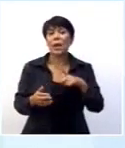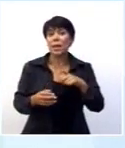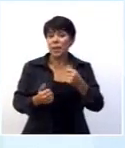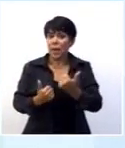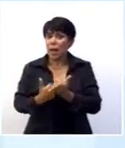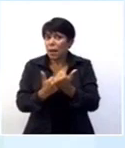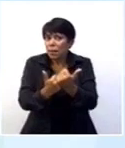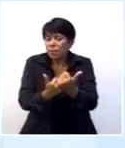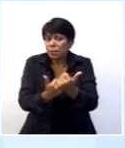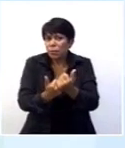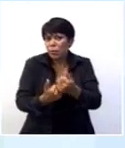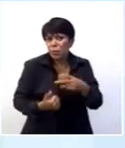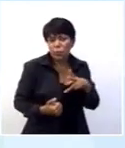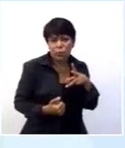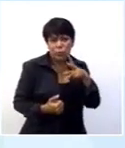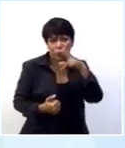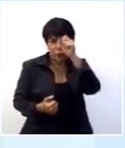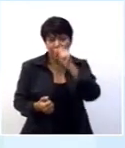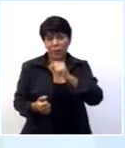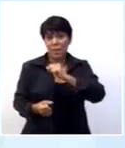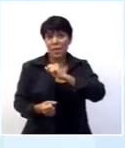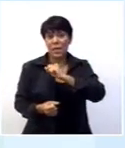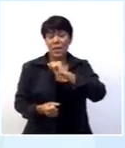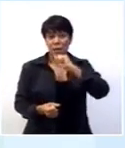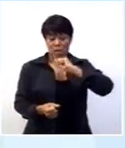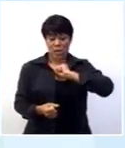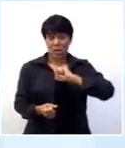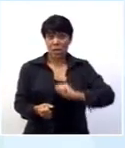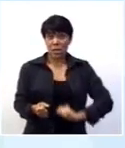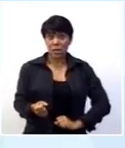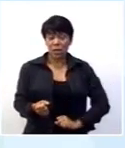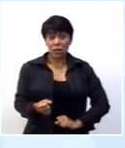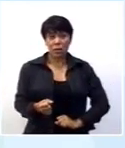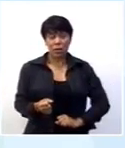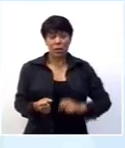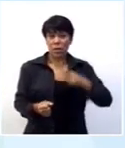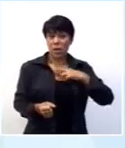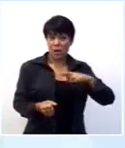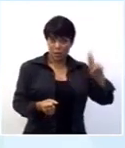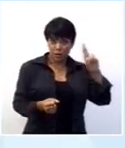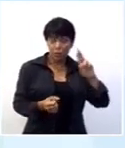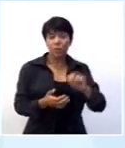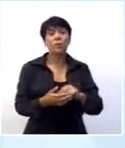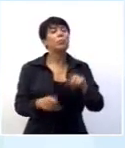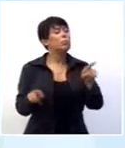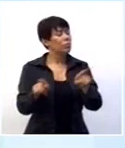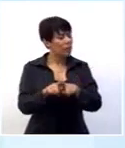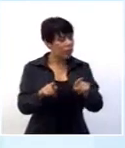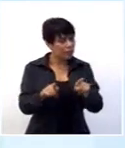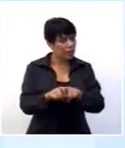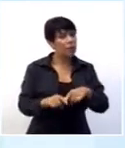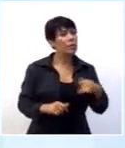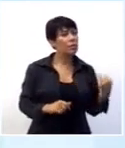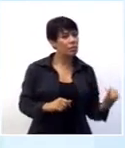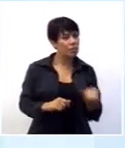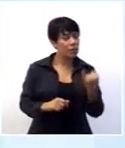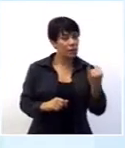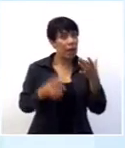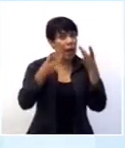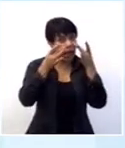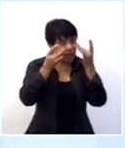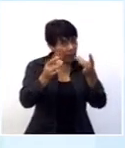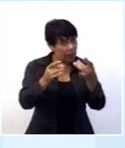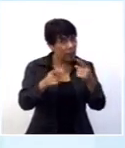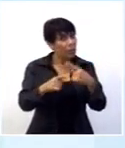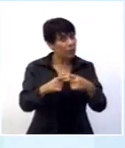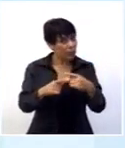forte por parte do quê? Dos sacerdotes, do grupo religioso, tá? Isso é fundamental, isso é um ponto importante, gente, presta atenção,